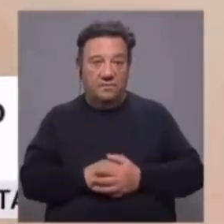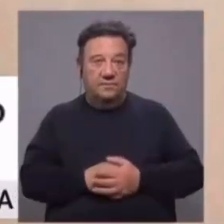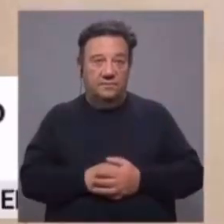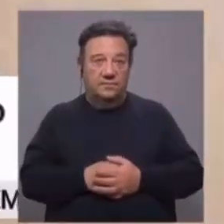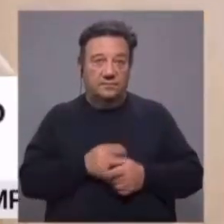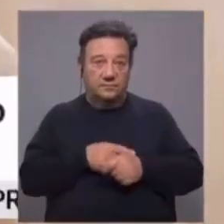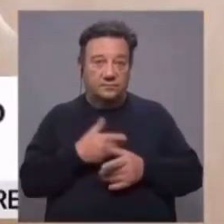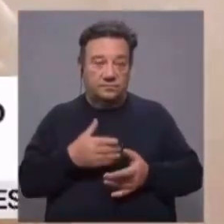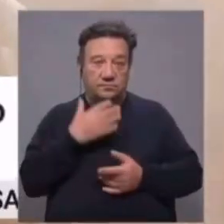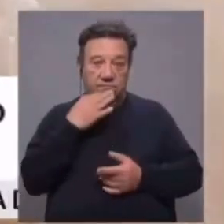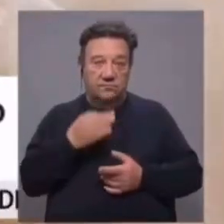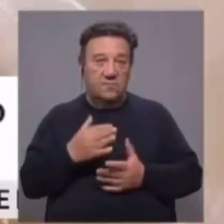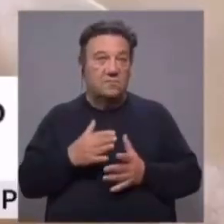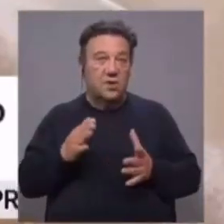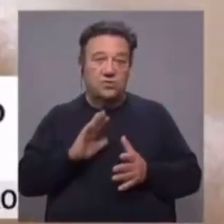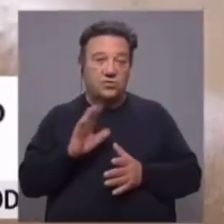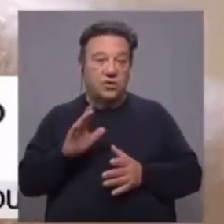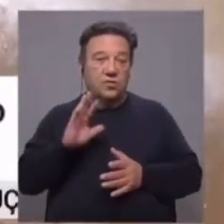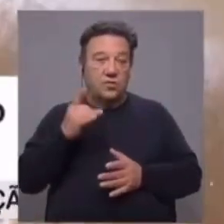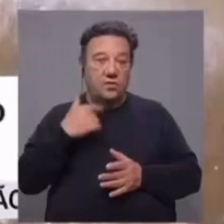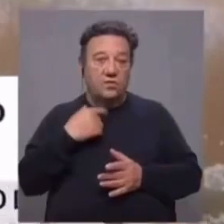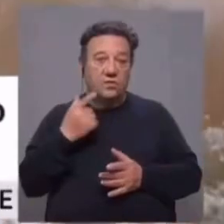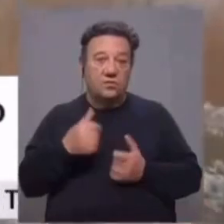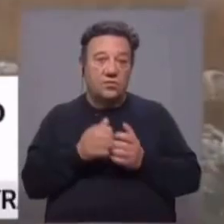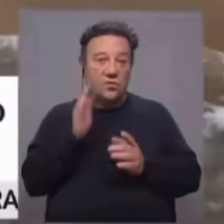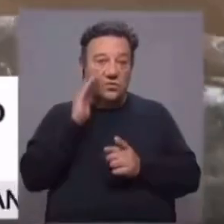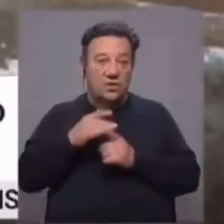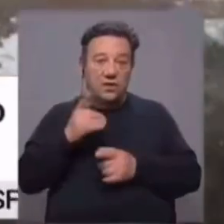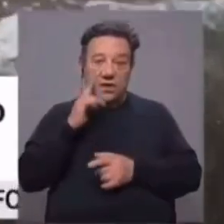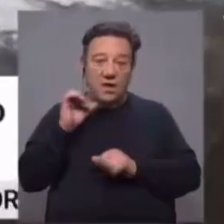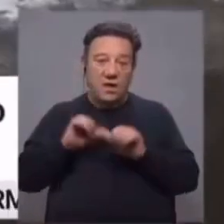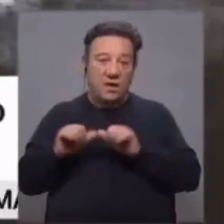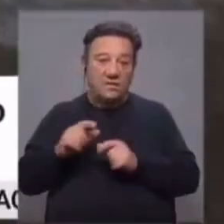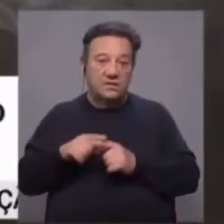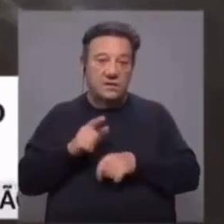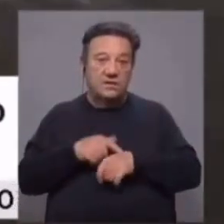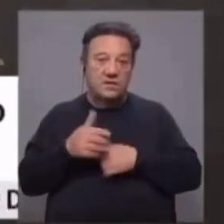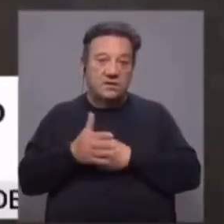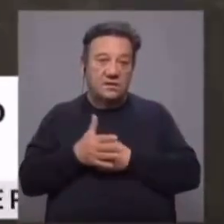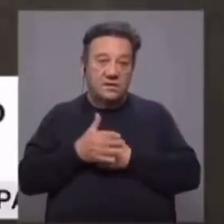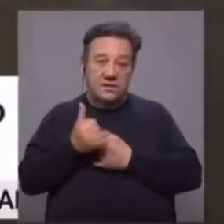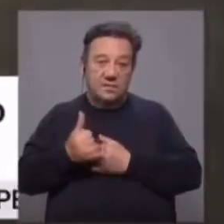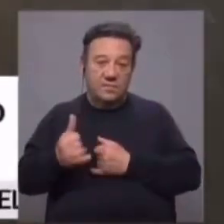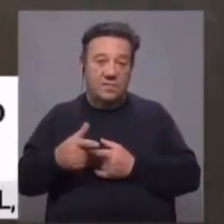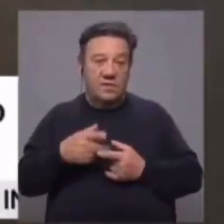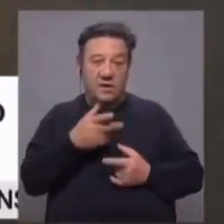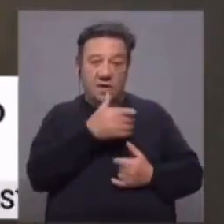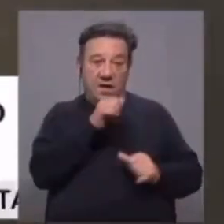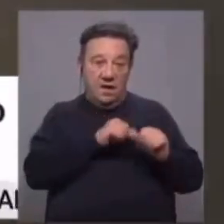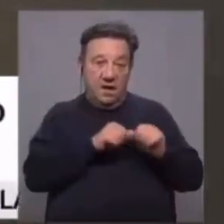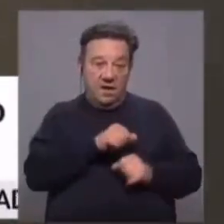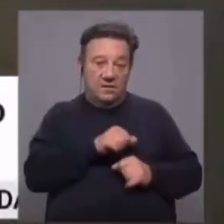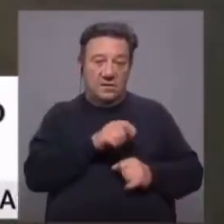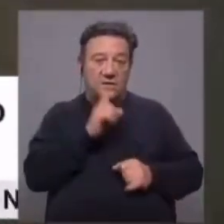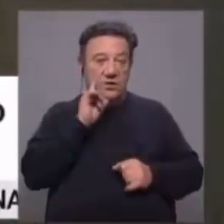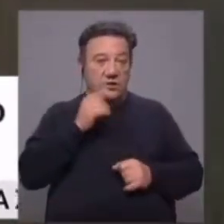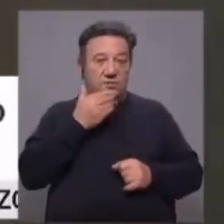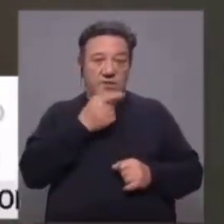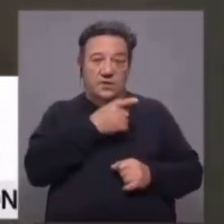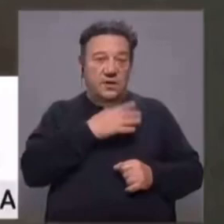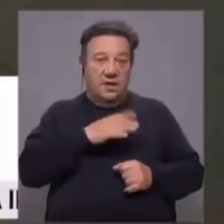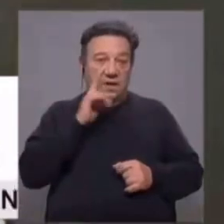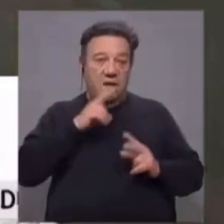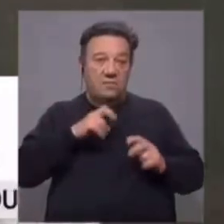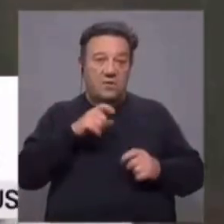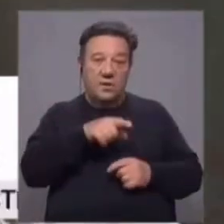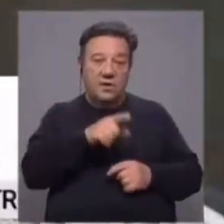Neste momento, certezas maiores só quando tivermos os resultados das análises dendrocronológicas. Através destas análises, aquilo que os especialistas pretendem